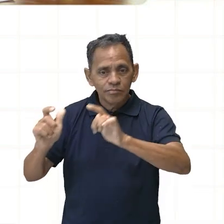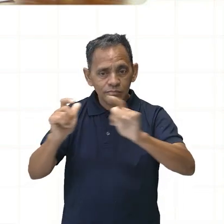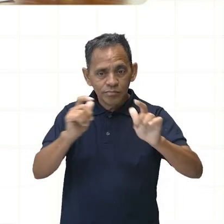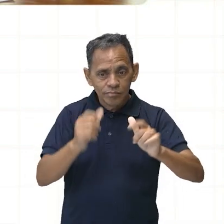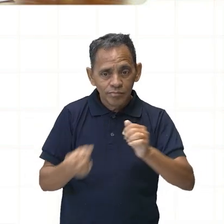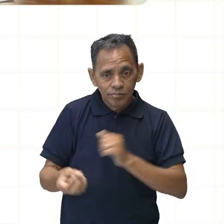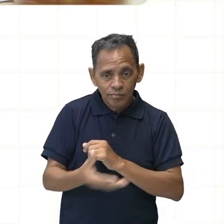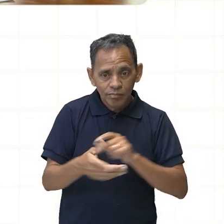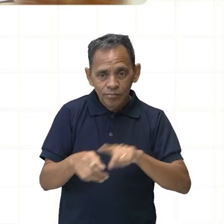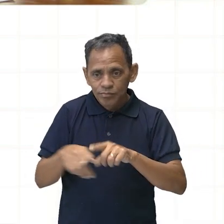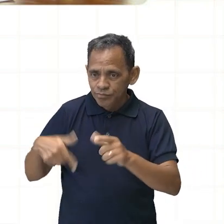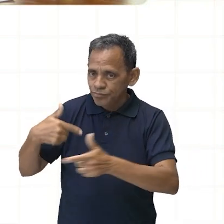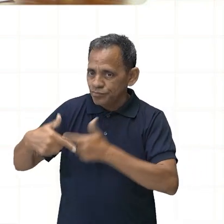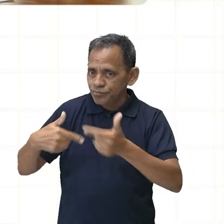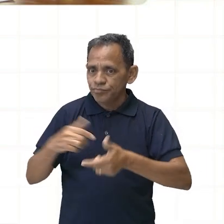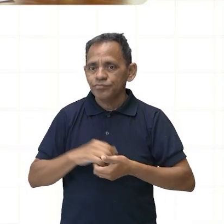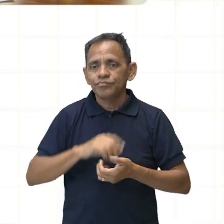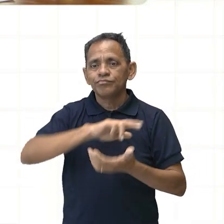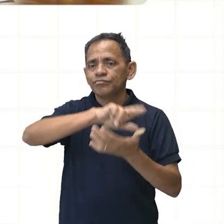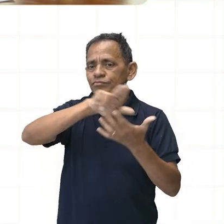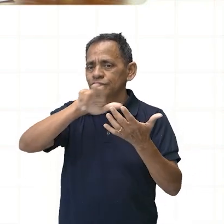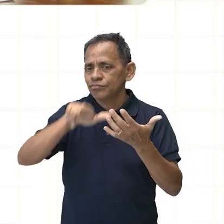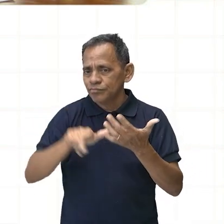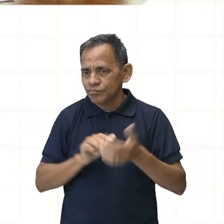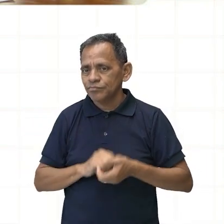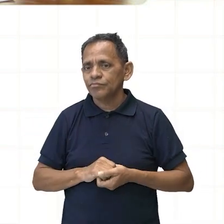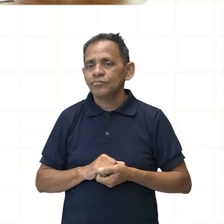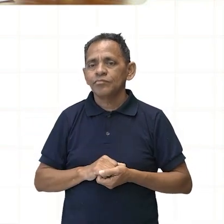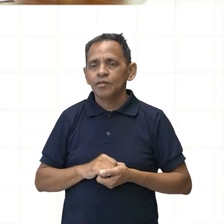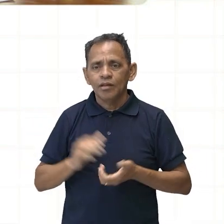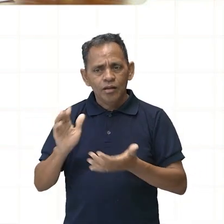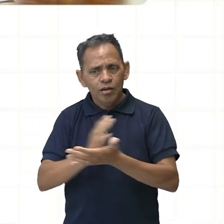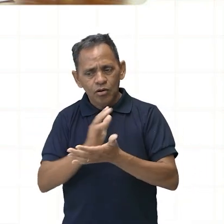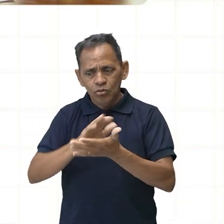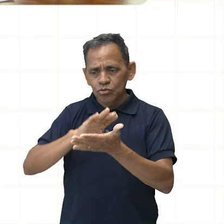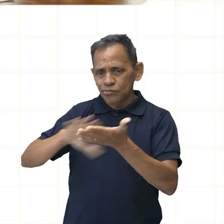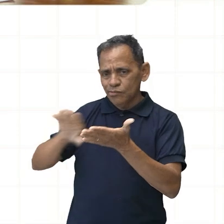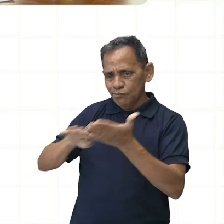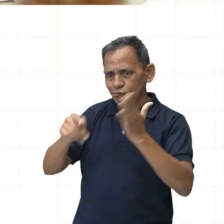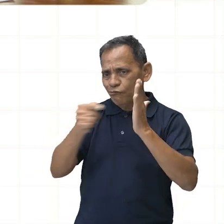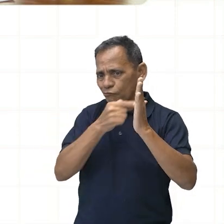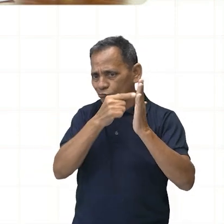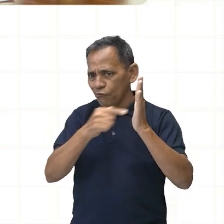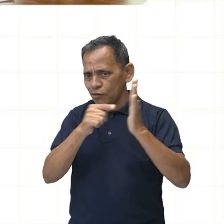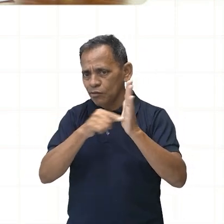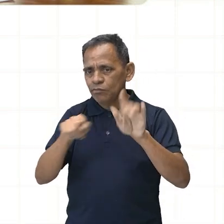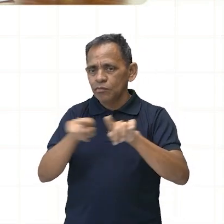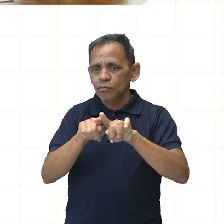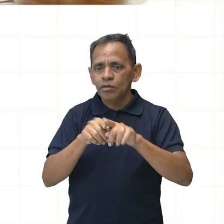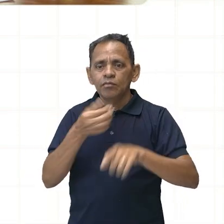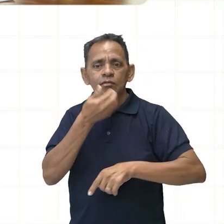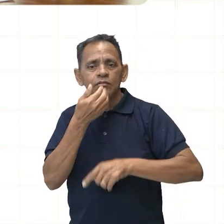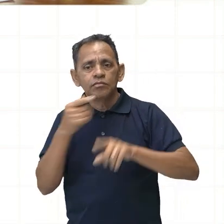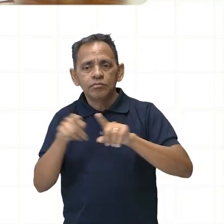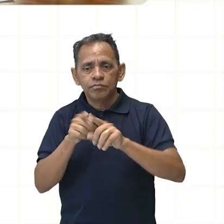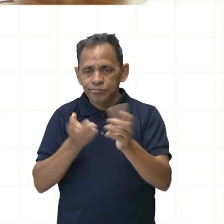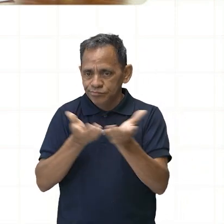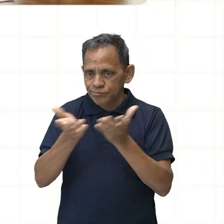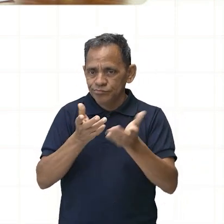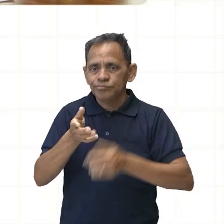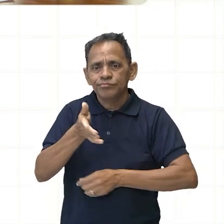trabalho vão surgindo, muitos postos de trabalho também vão deixando de existir, né? E aprimoramento de serviços já existentes